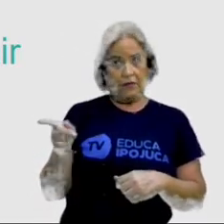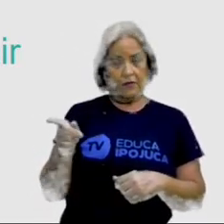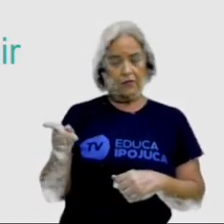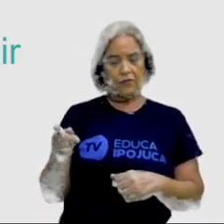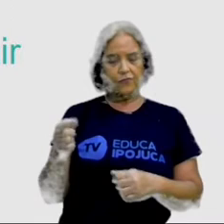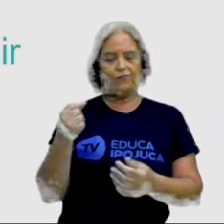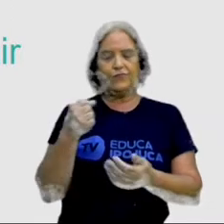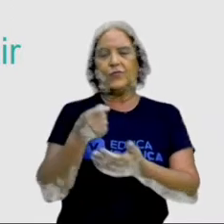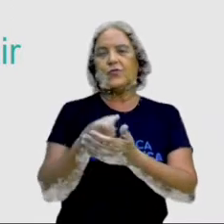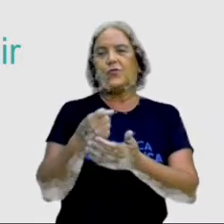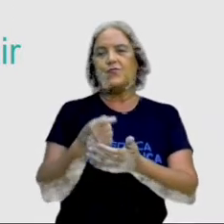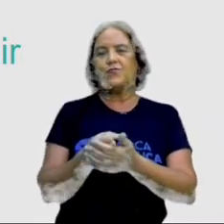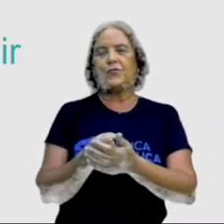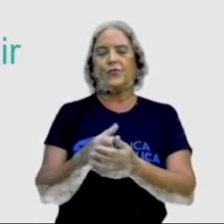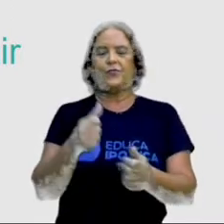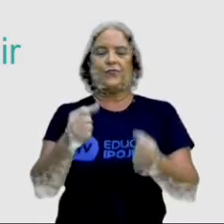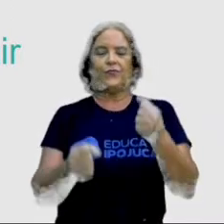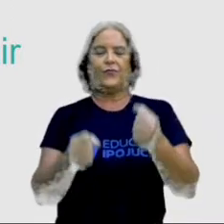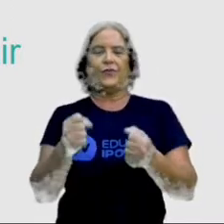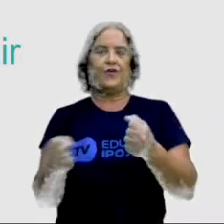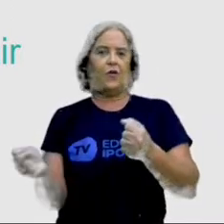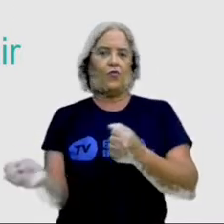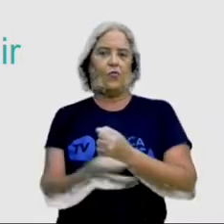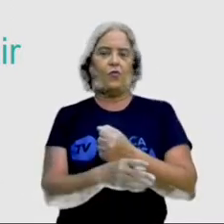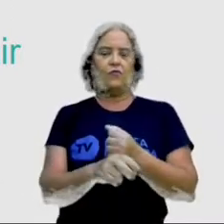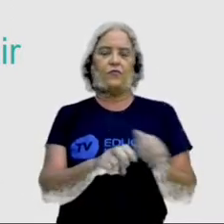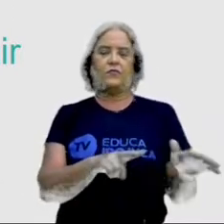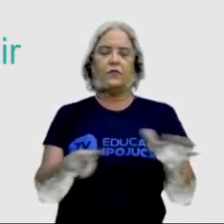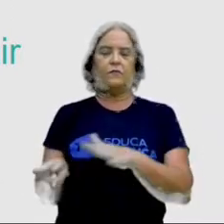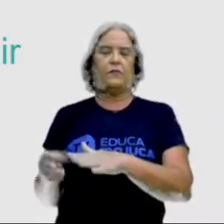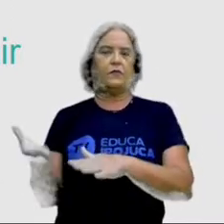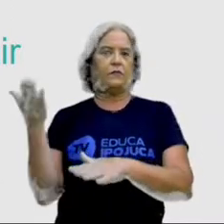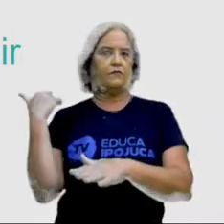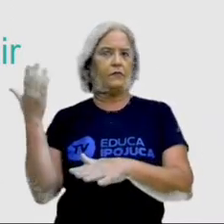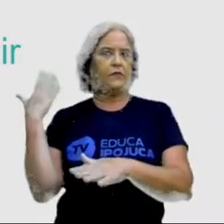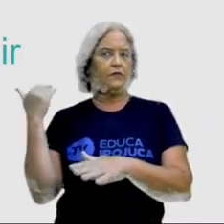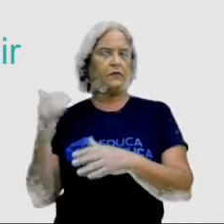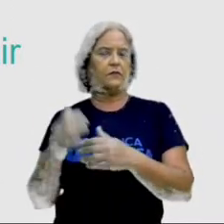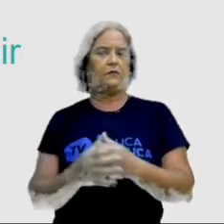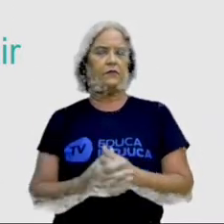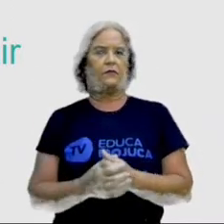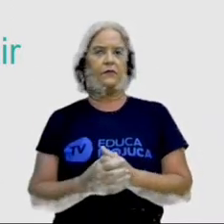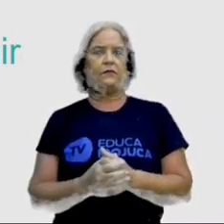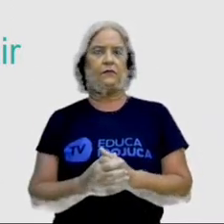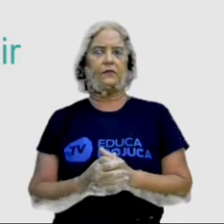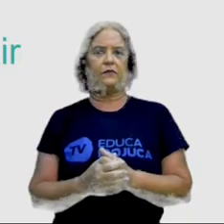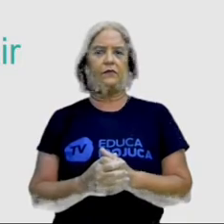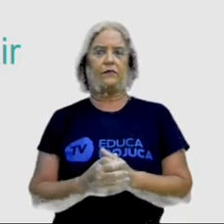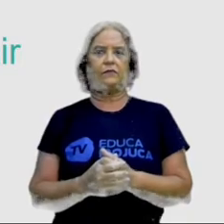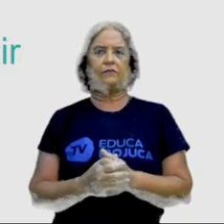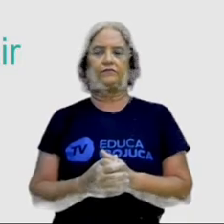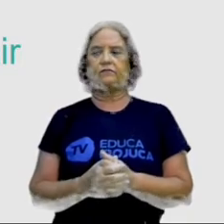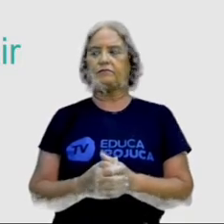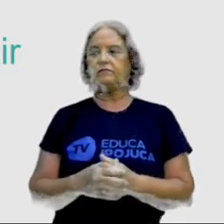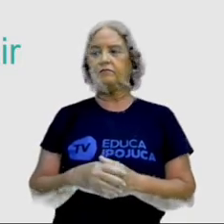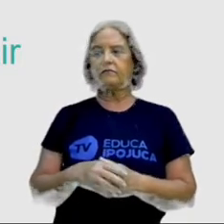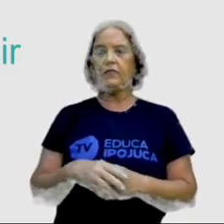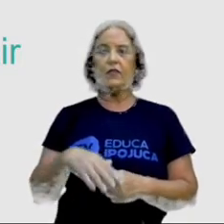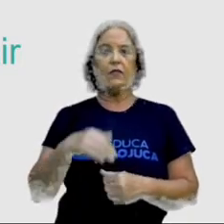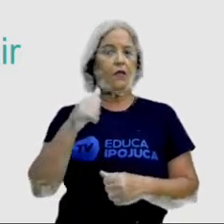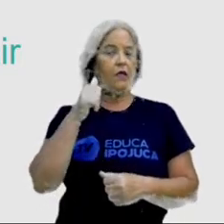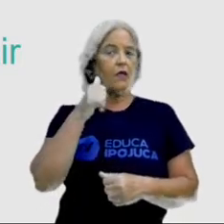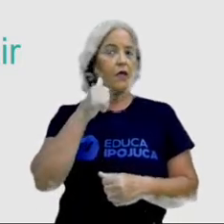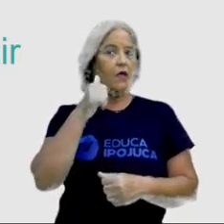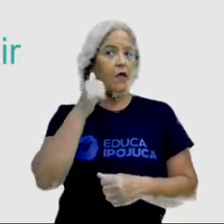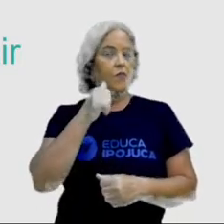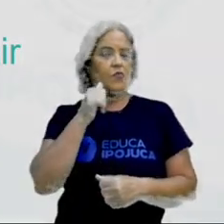semana passada. She loves hanging out with her friends. Ela adora sair com